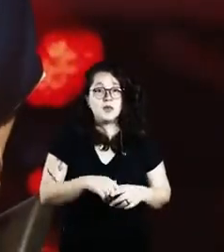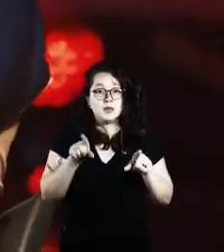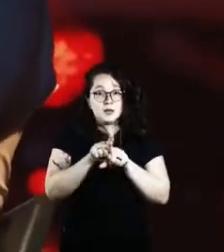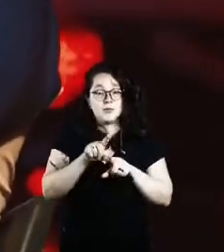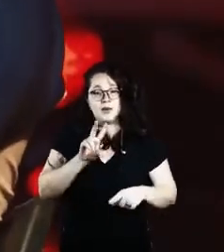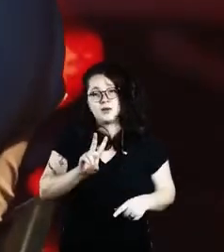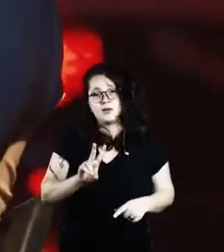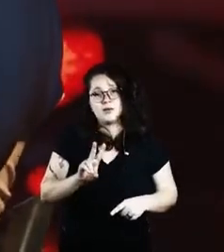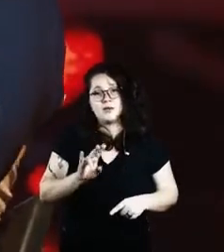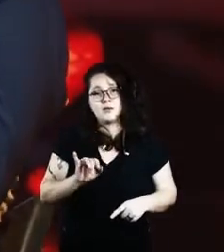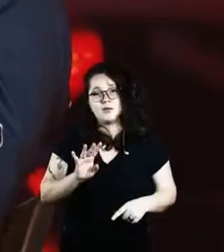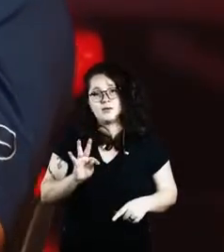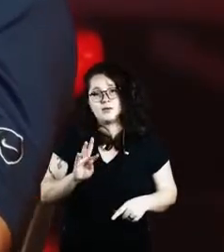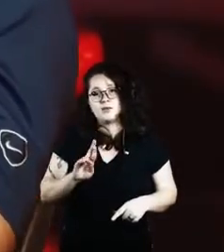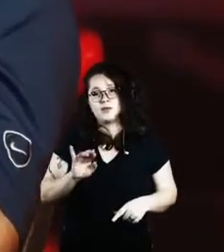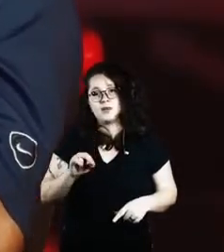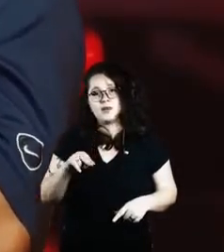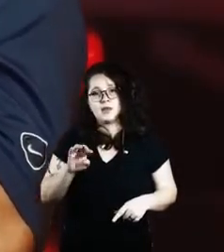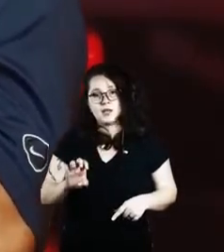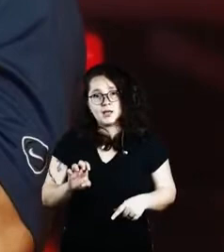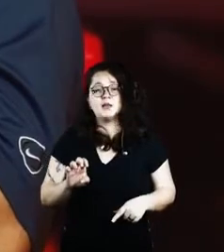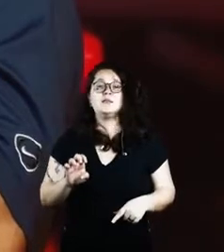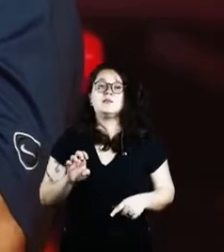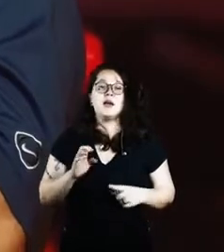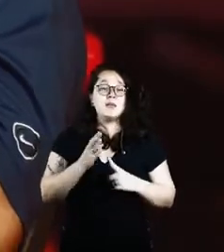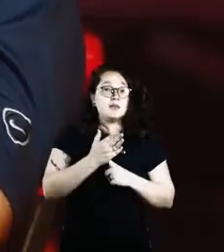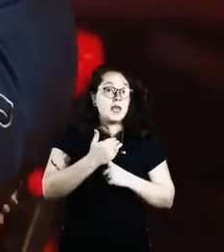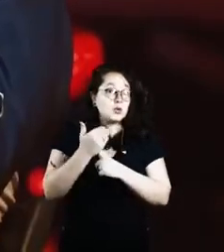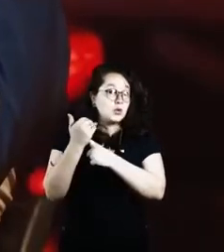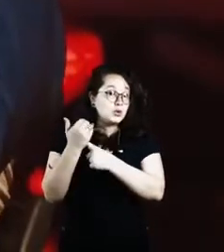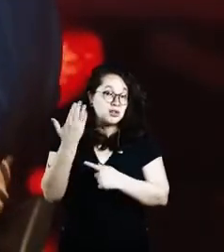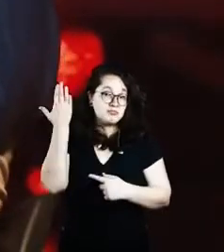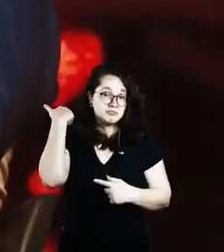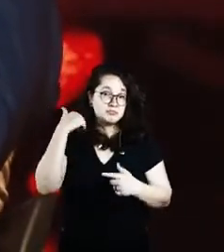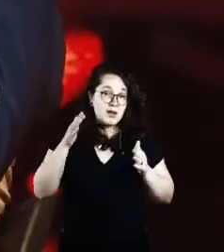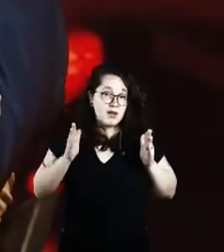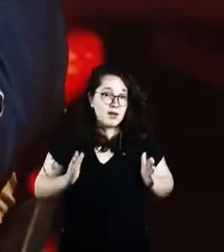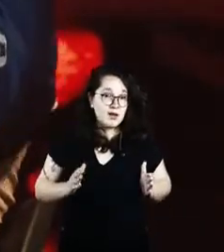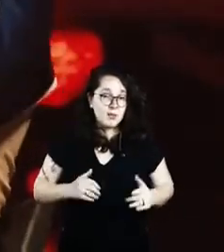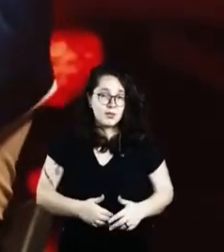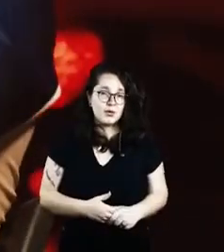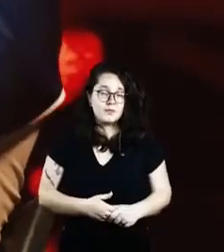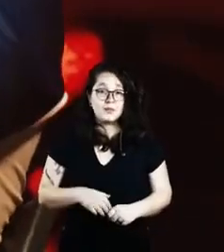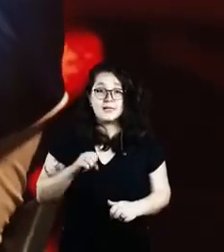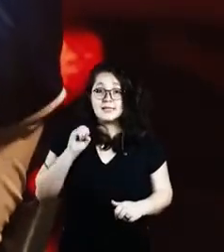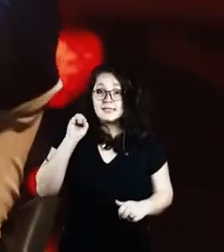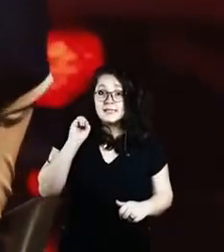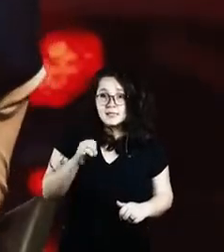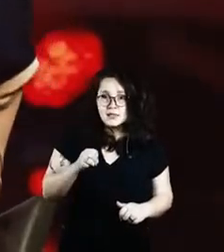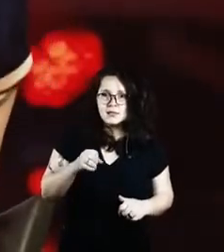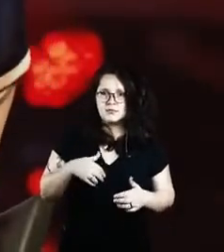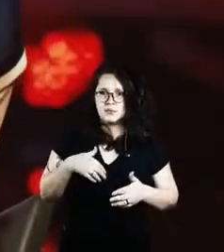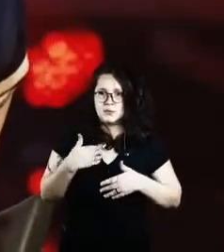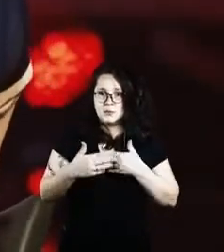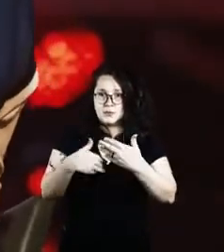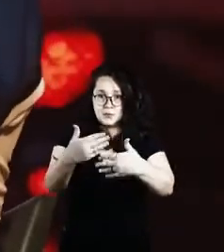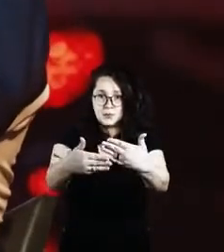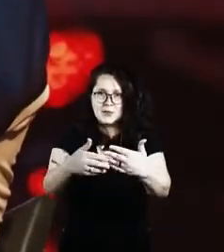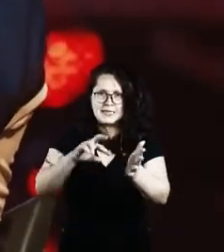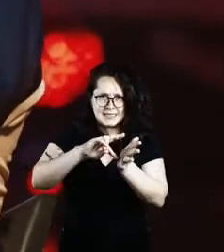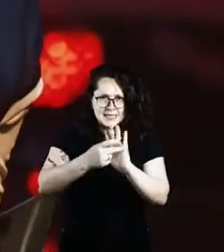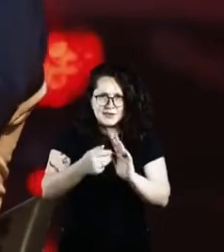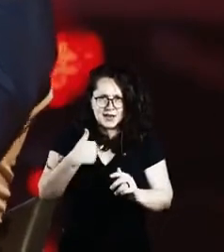que a gente tinha na época. Se está num caminho, não sou eu que sou o